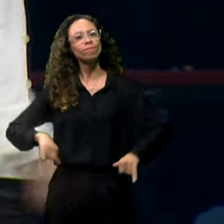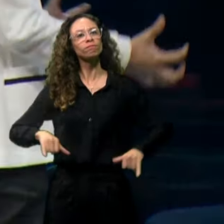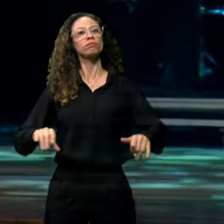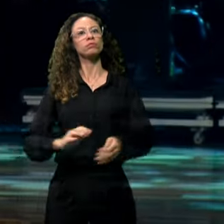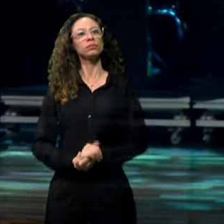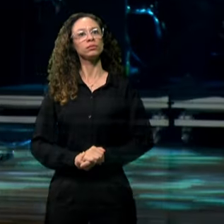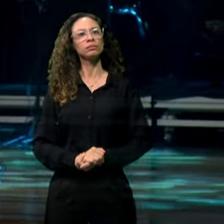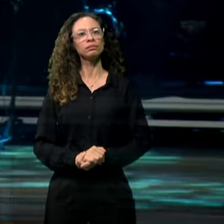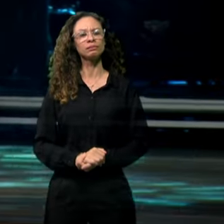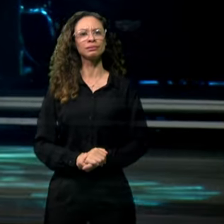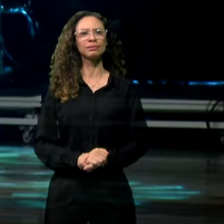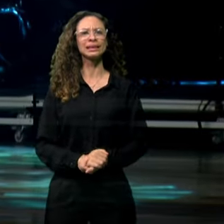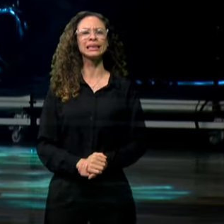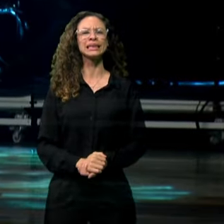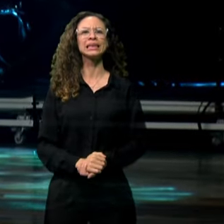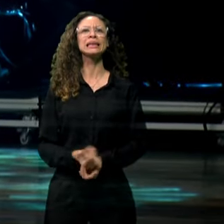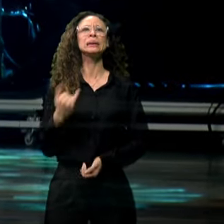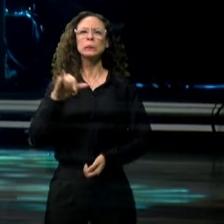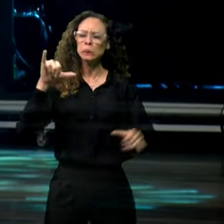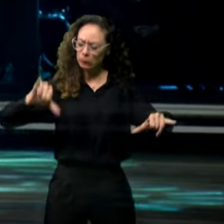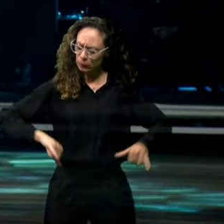e agora